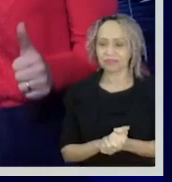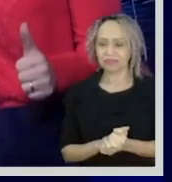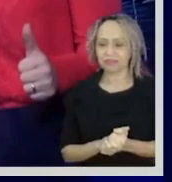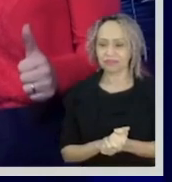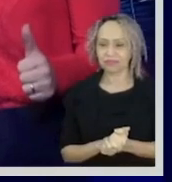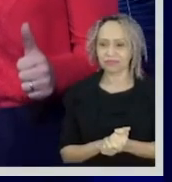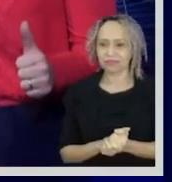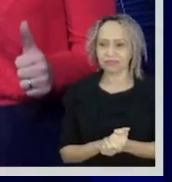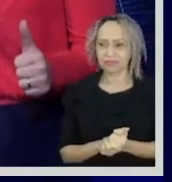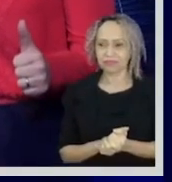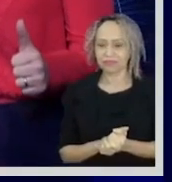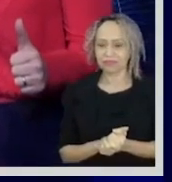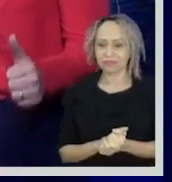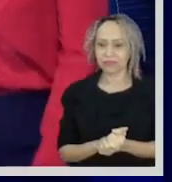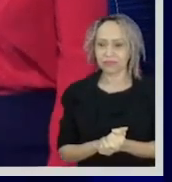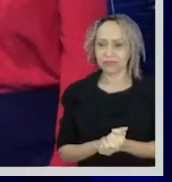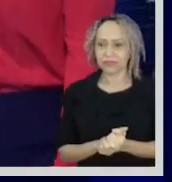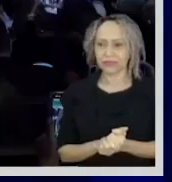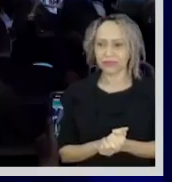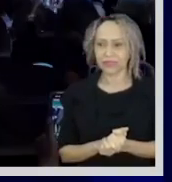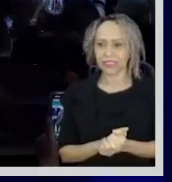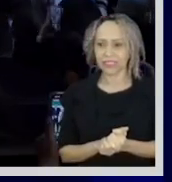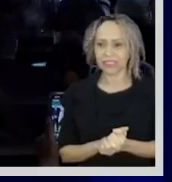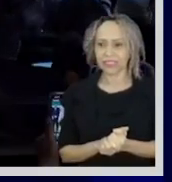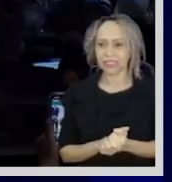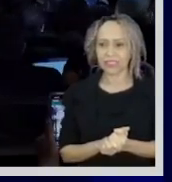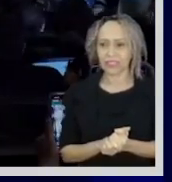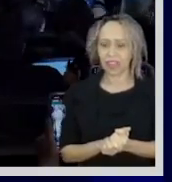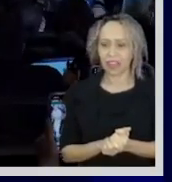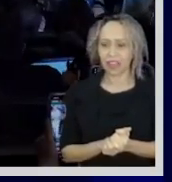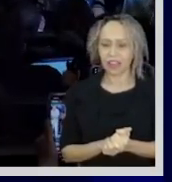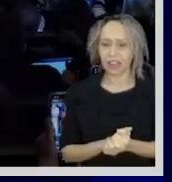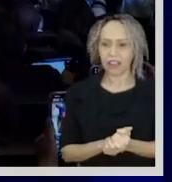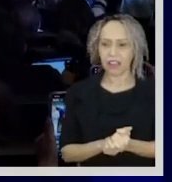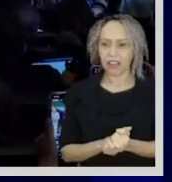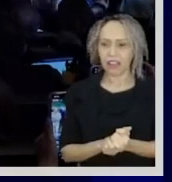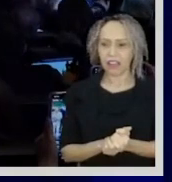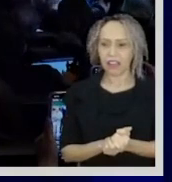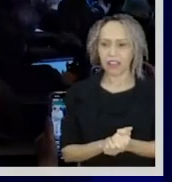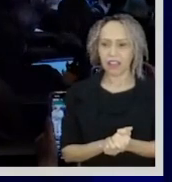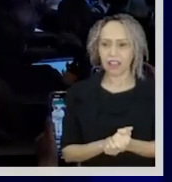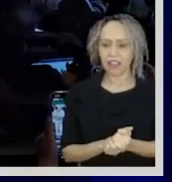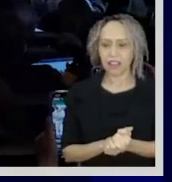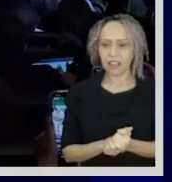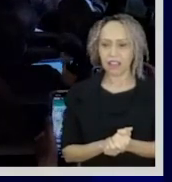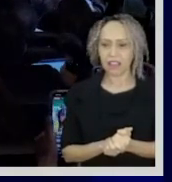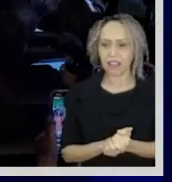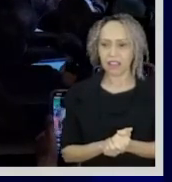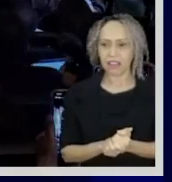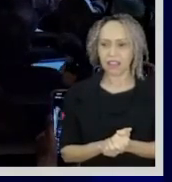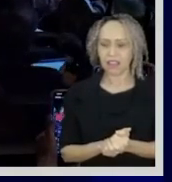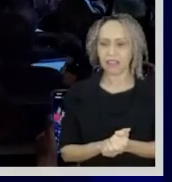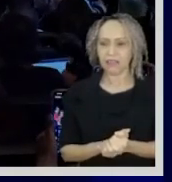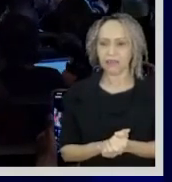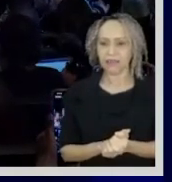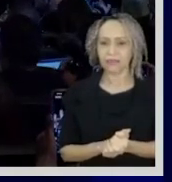MDB e com o União Brasil. E aí é que ficou toda a disputa. Mas você falou sobre a questão das mulheres em